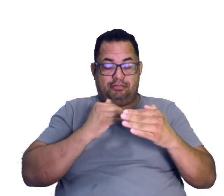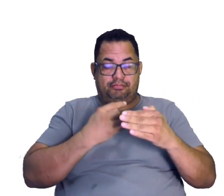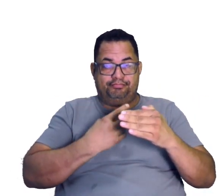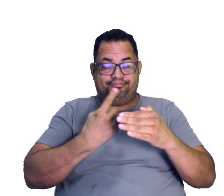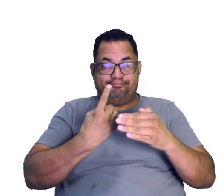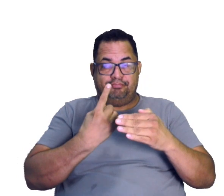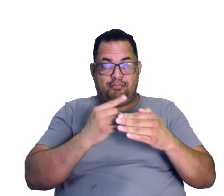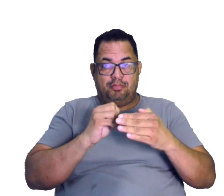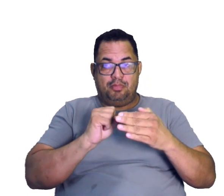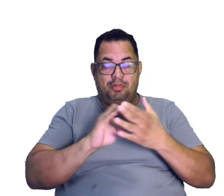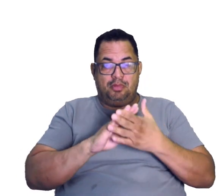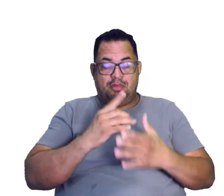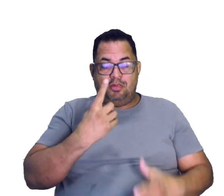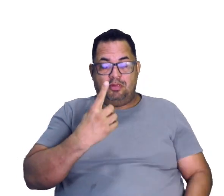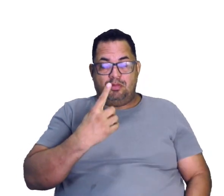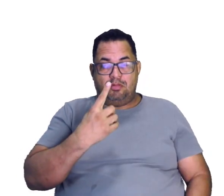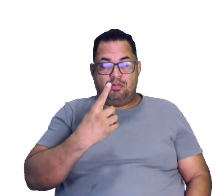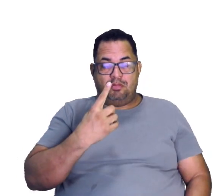eu vou andar 1,